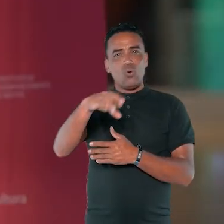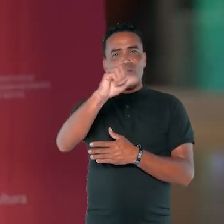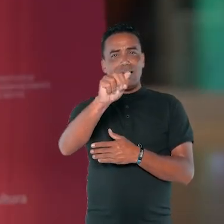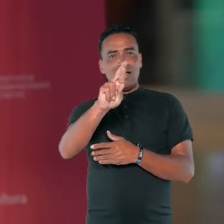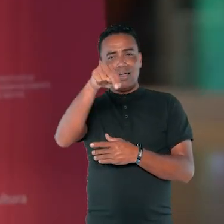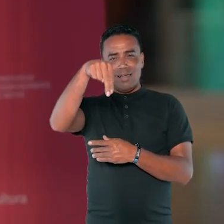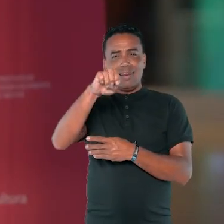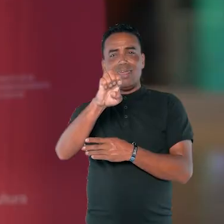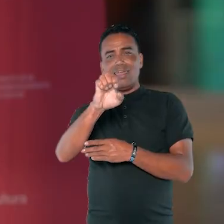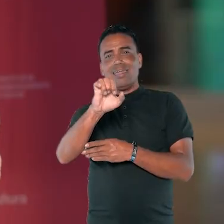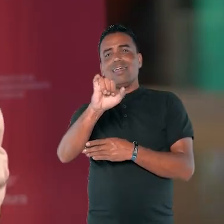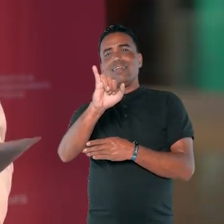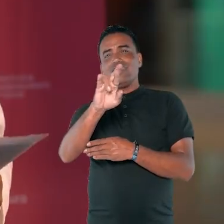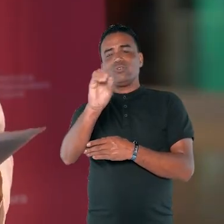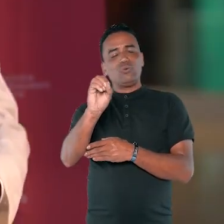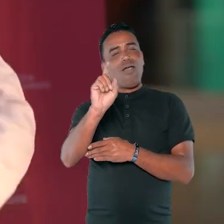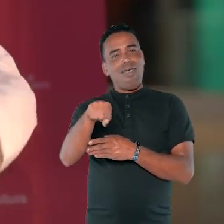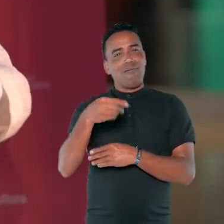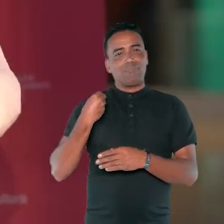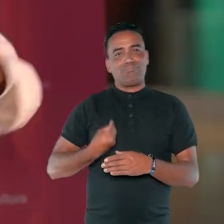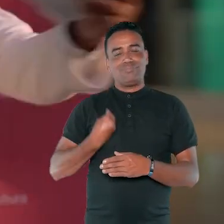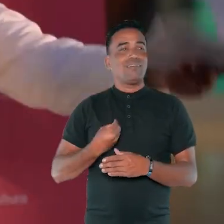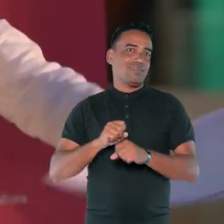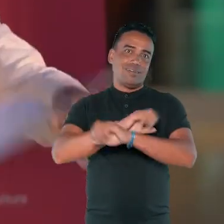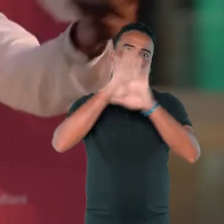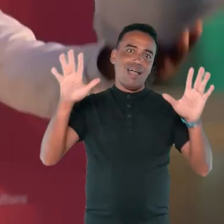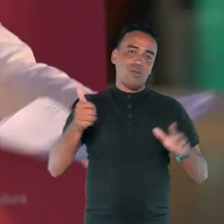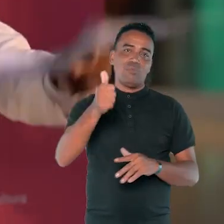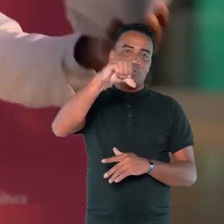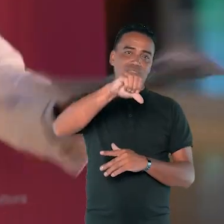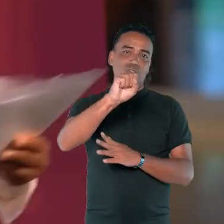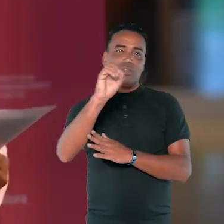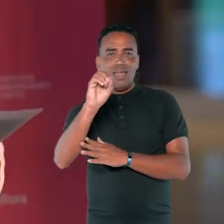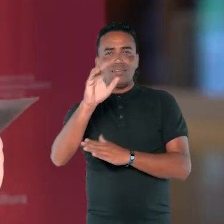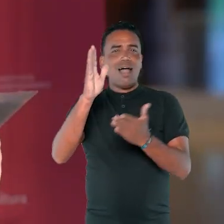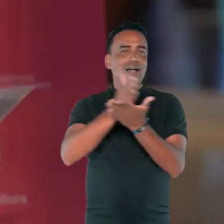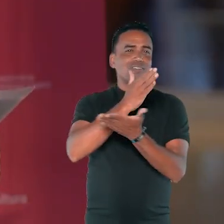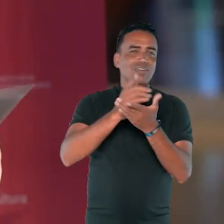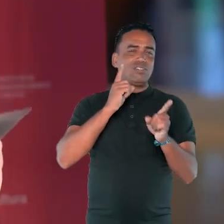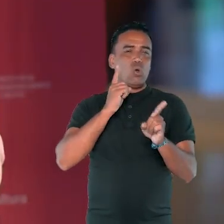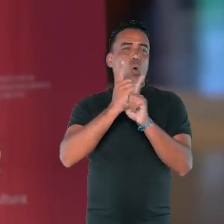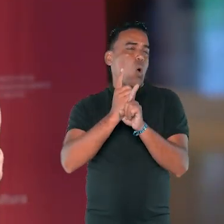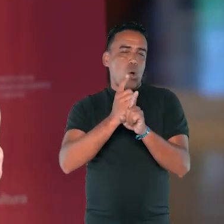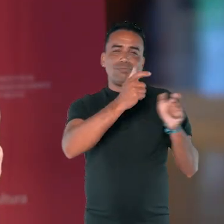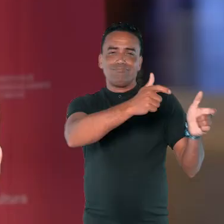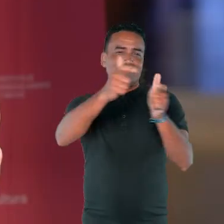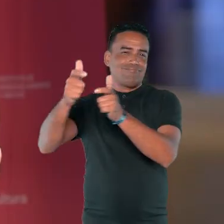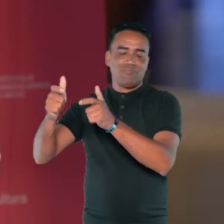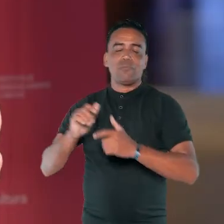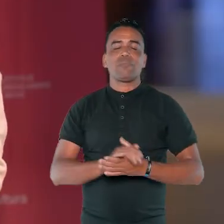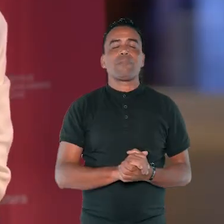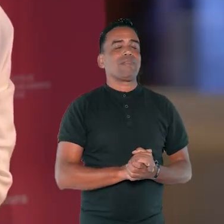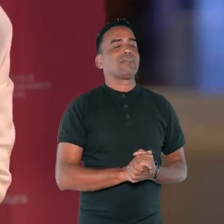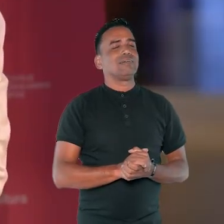Iverson Carneiro mesmo. Claro que a gente já tinha se visto dos anos 80 para cá, de vez em quando a gente se encontra em Niterói e tudo.